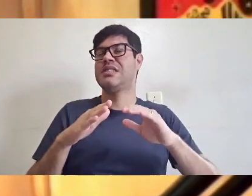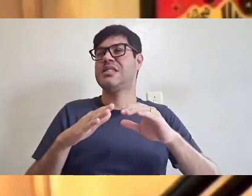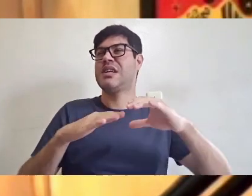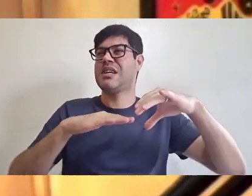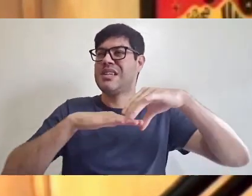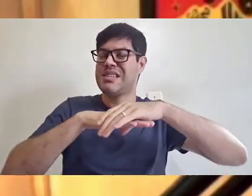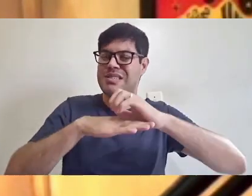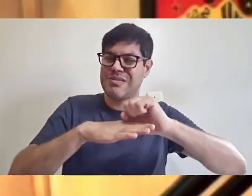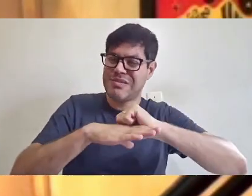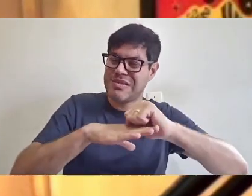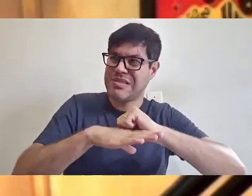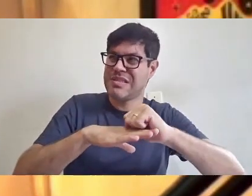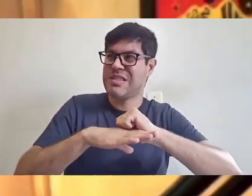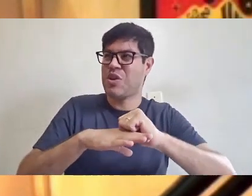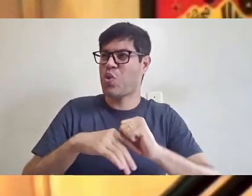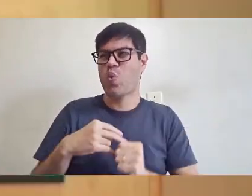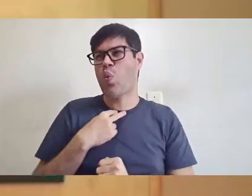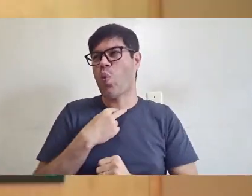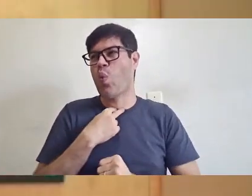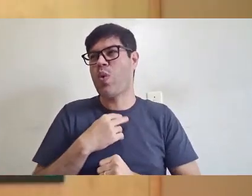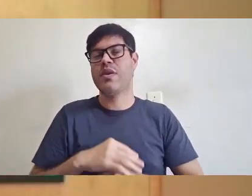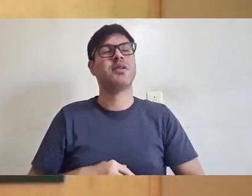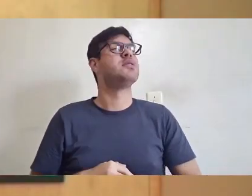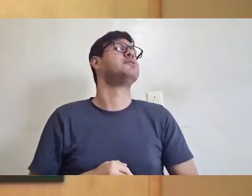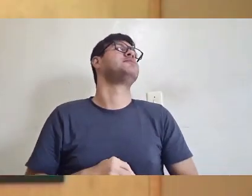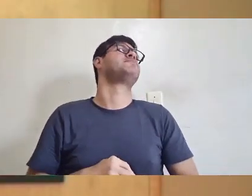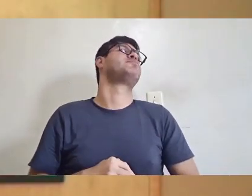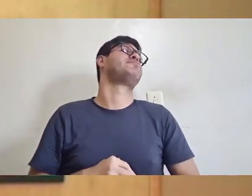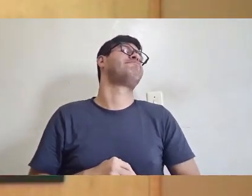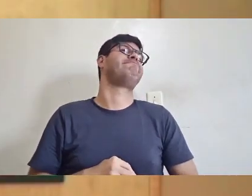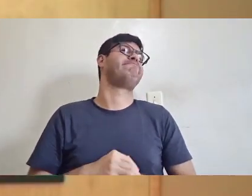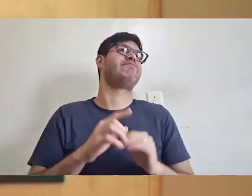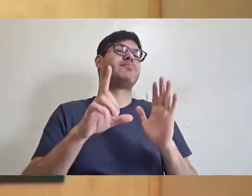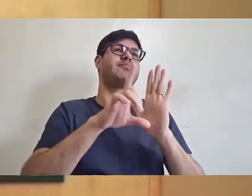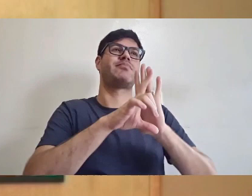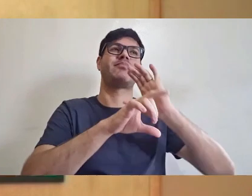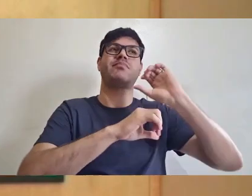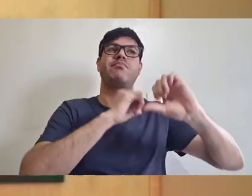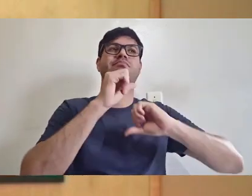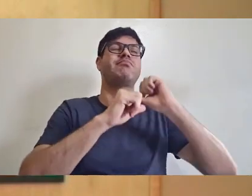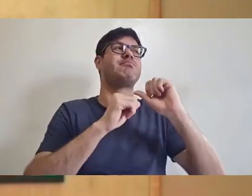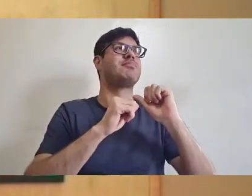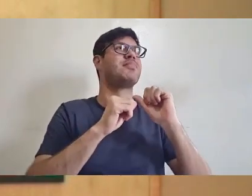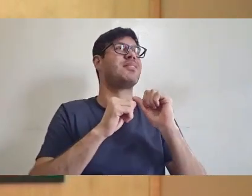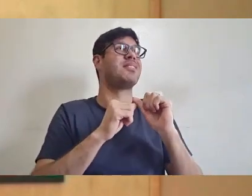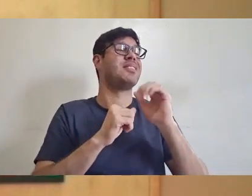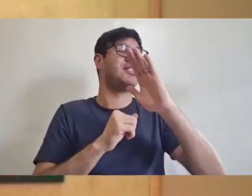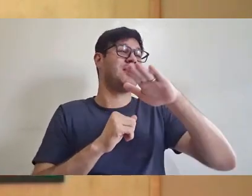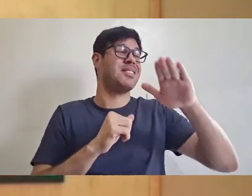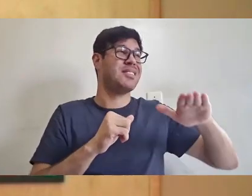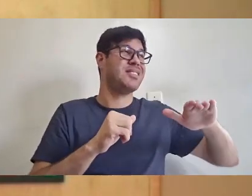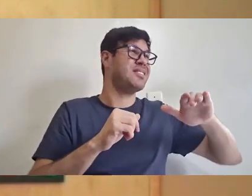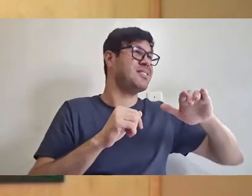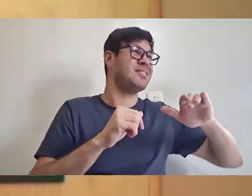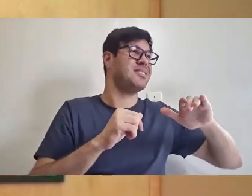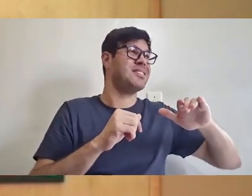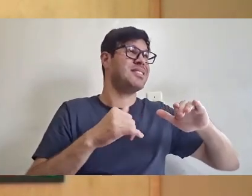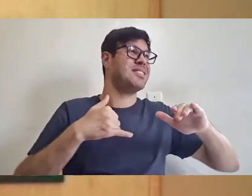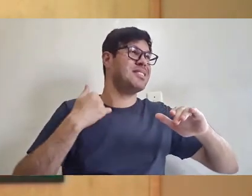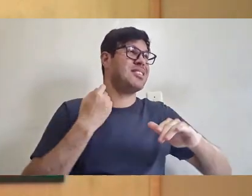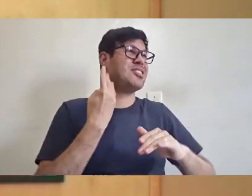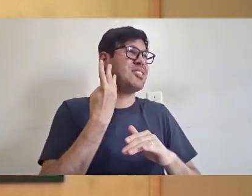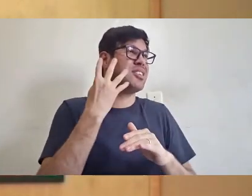engraxates. Hoje a legislação mudou, né? Ninguém pode trabalhar, parece-me que antes dos 14 anos,